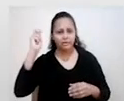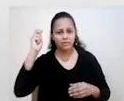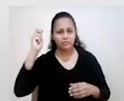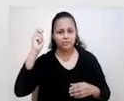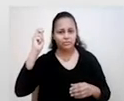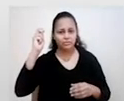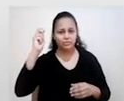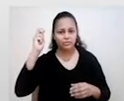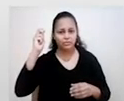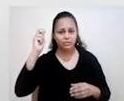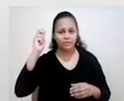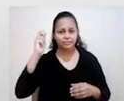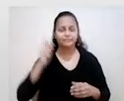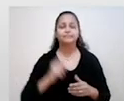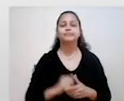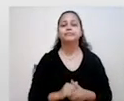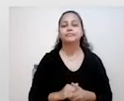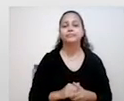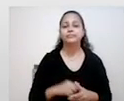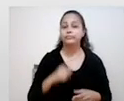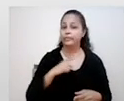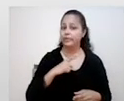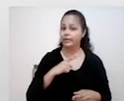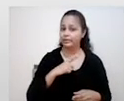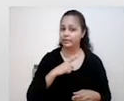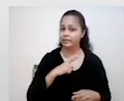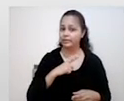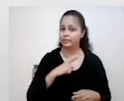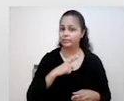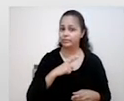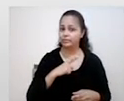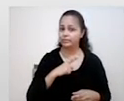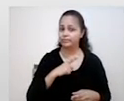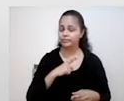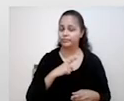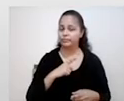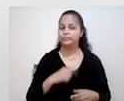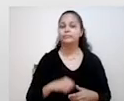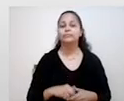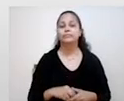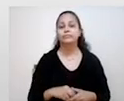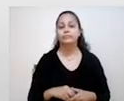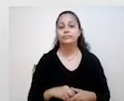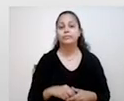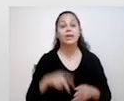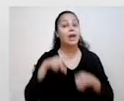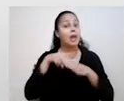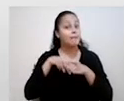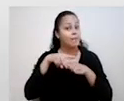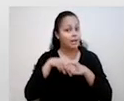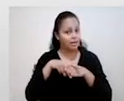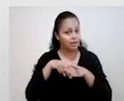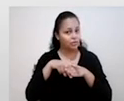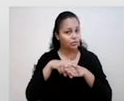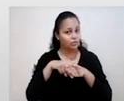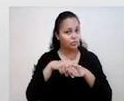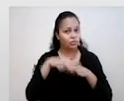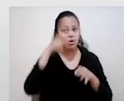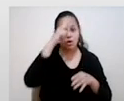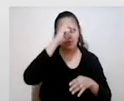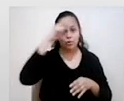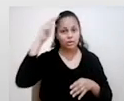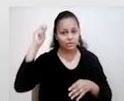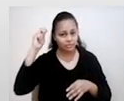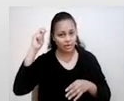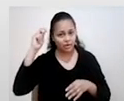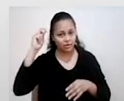né? A Câmara Municipal, eu tenho, então, seja em Barretos, municipal,